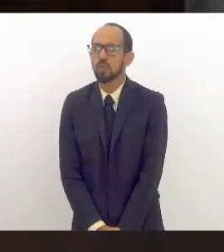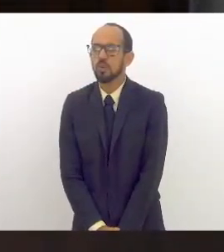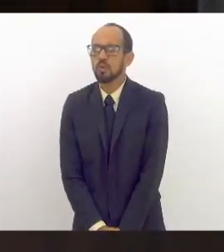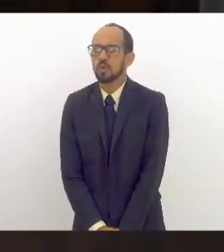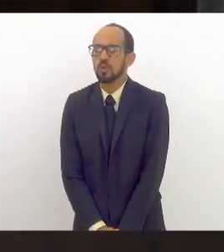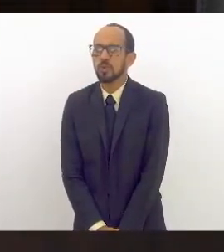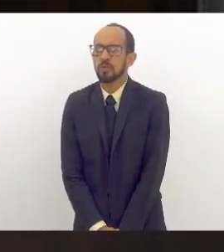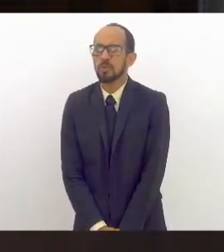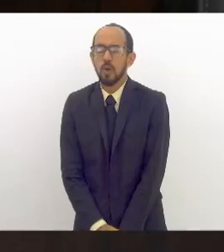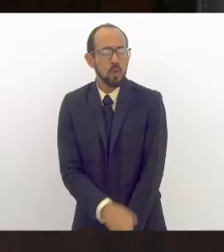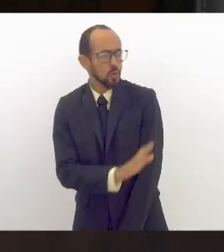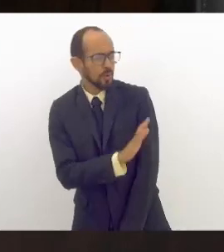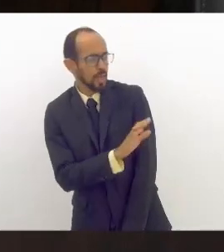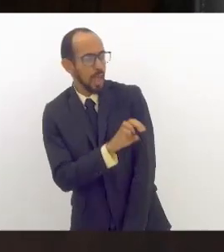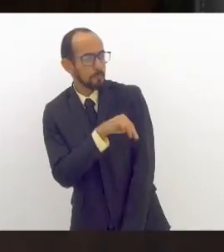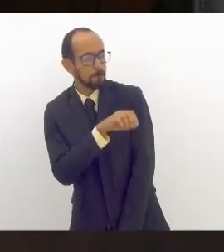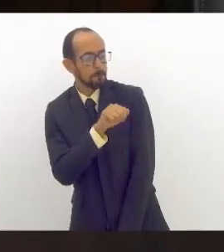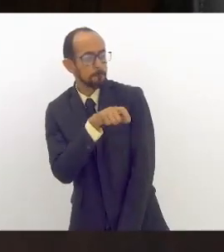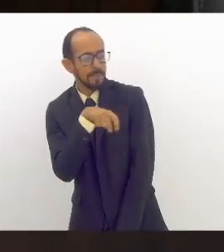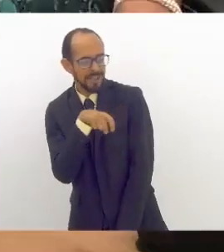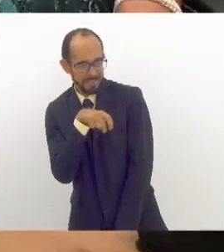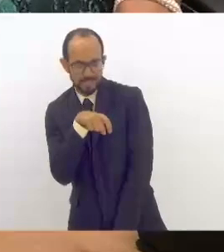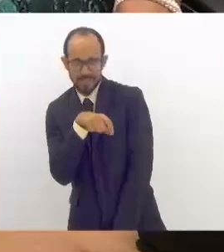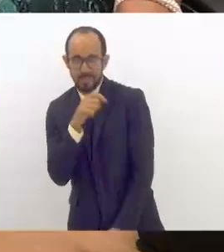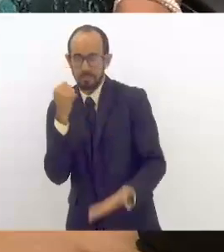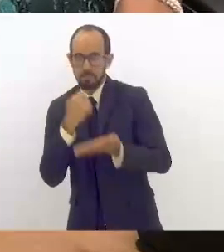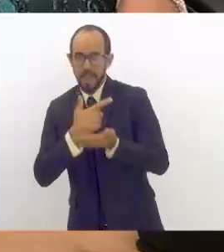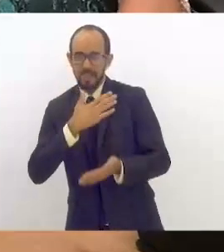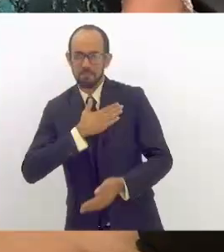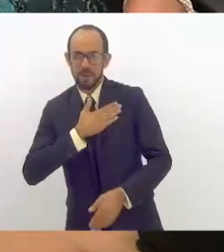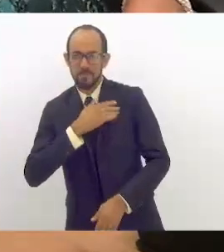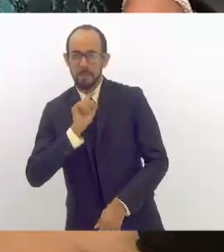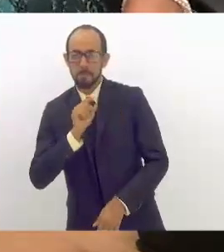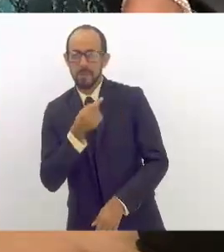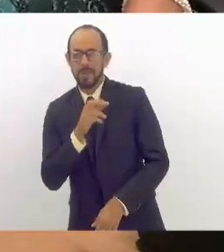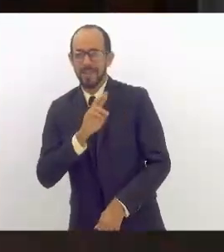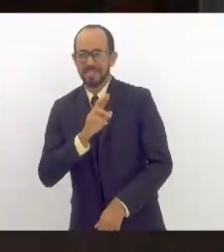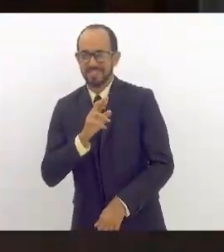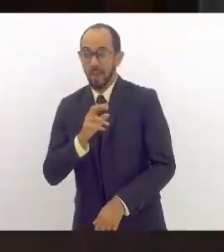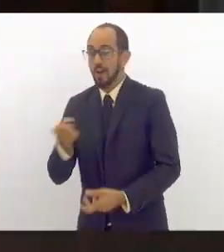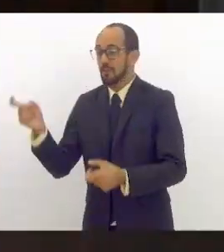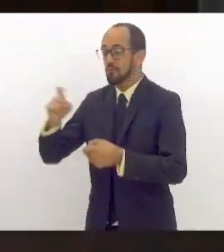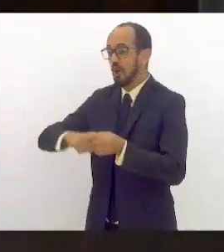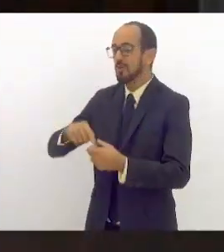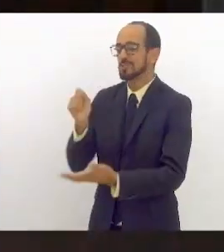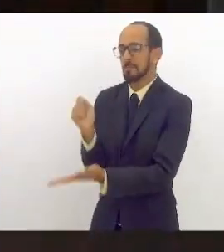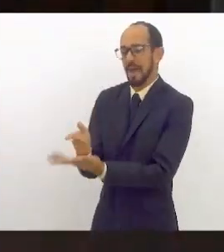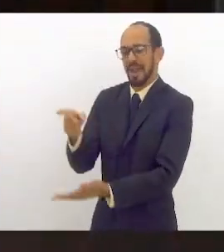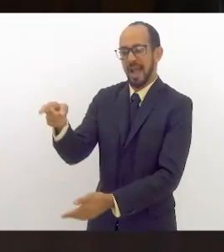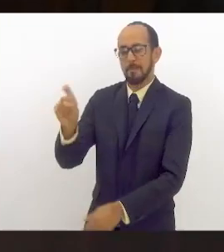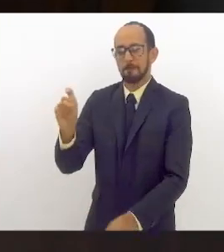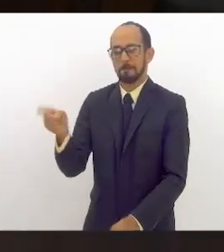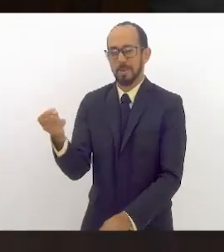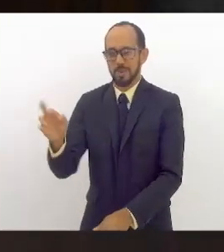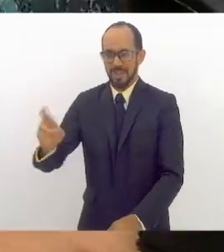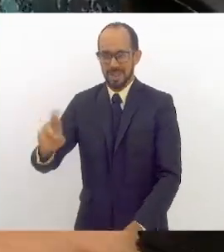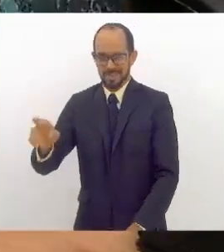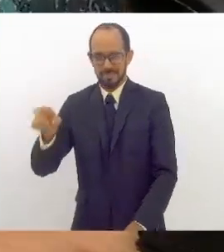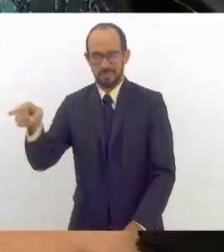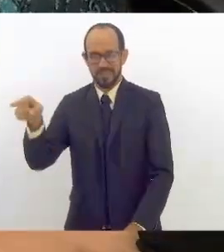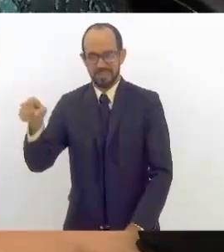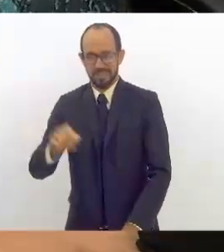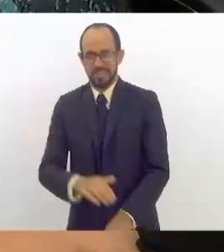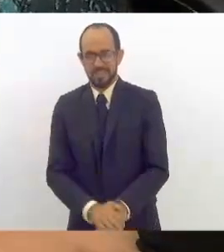Oi é Maximiano me pagava r$ 1000 quando eu entrei lá no Mundial volte a pagar r$ 1000